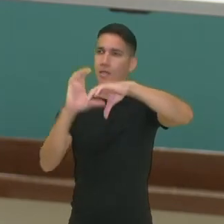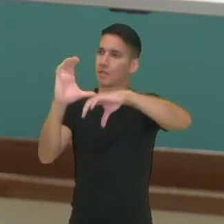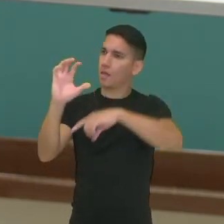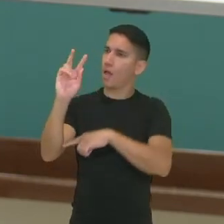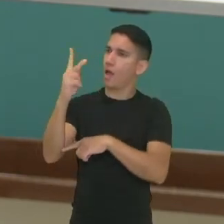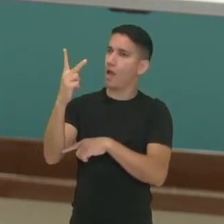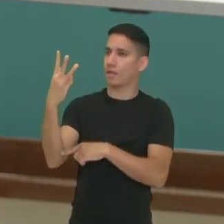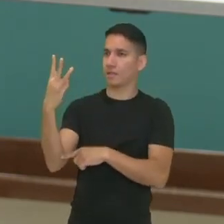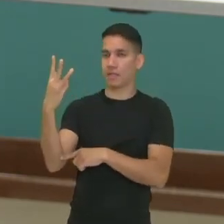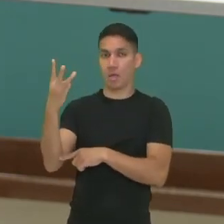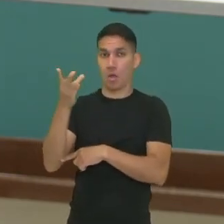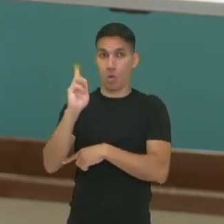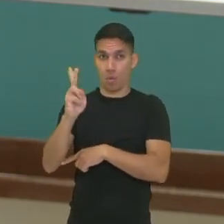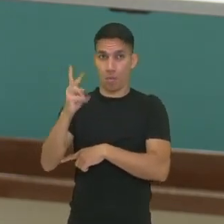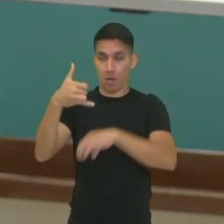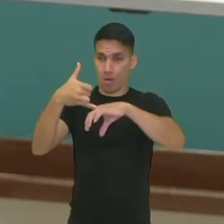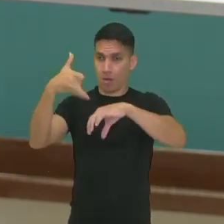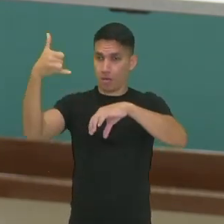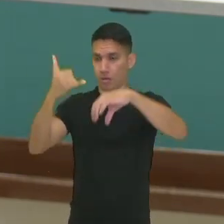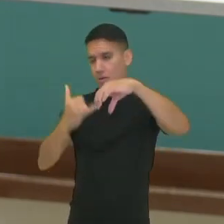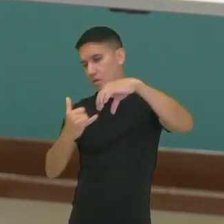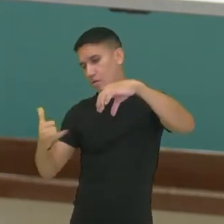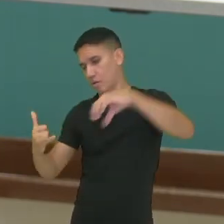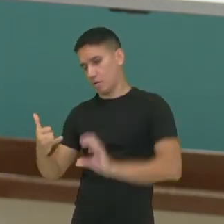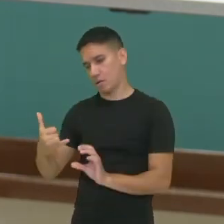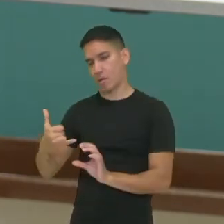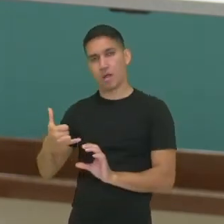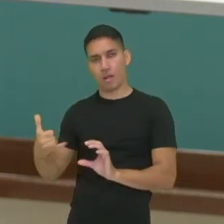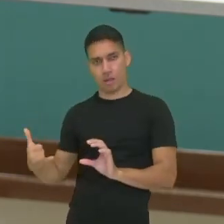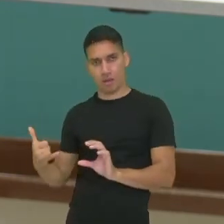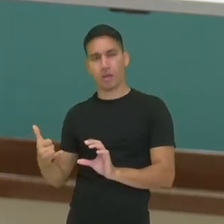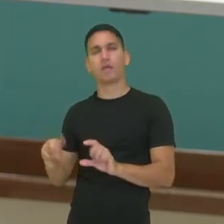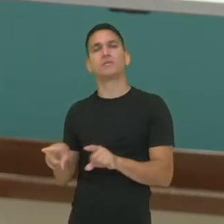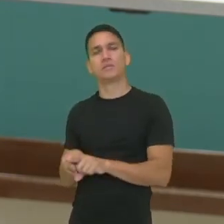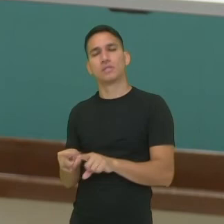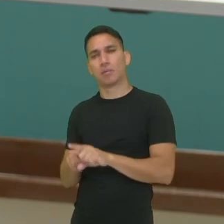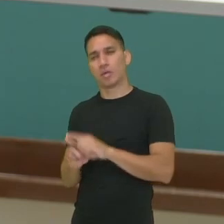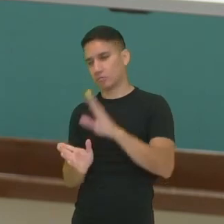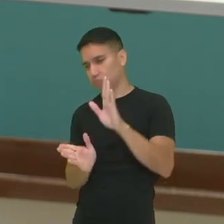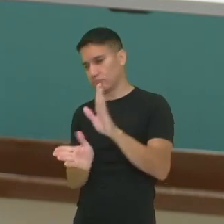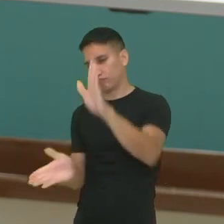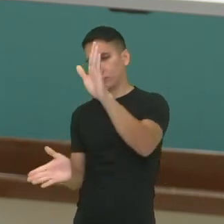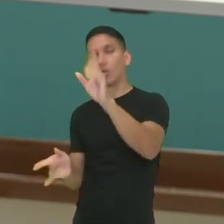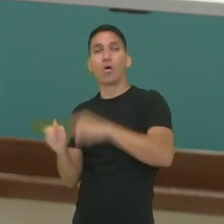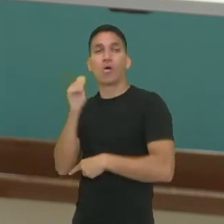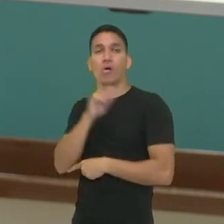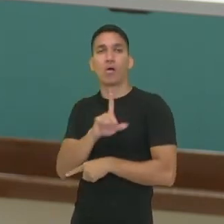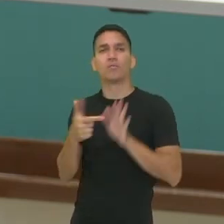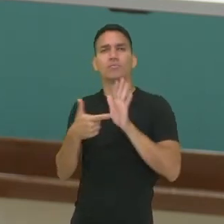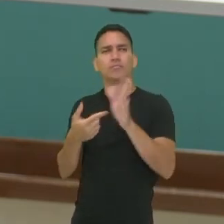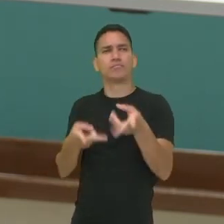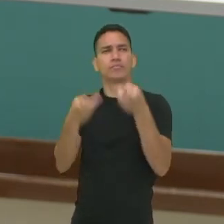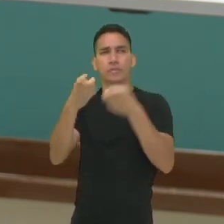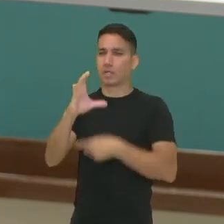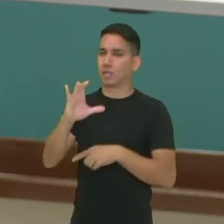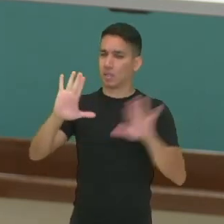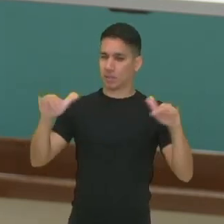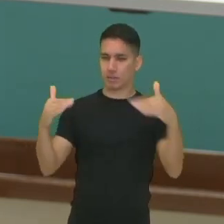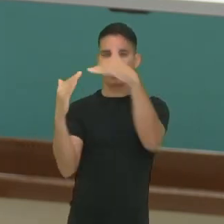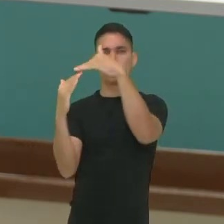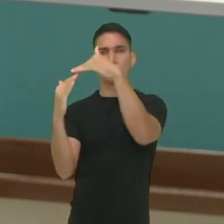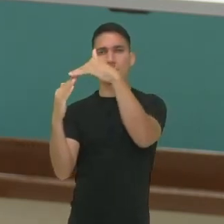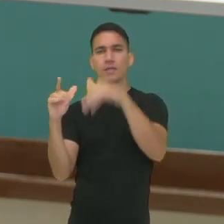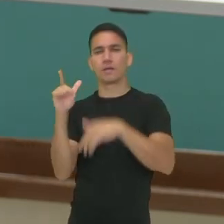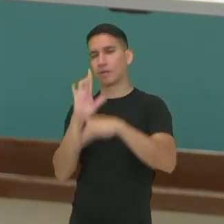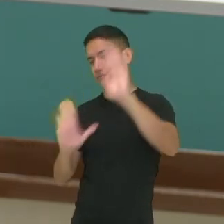no mesmo ângulo, no mesmo plano, dispostos na mesma orientação. Então, nós vamos ter o cis. E